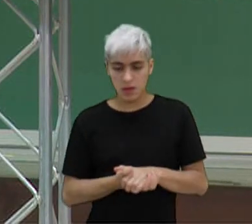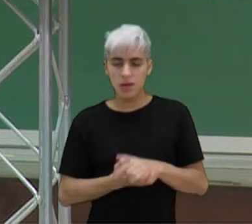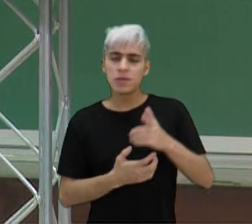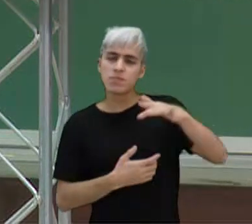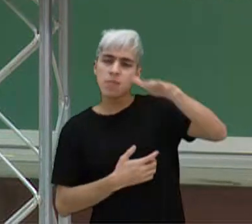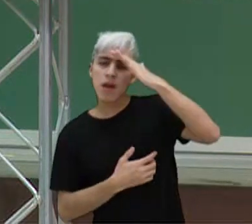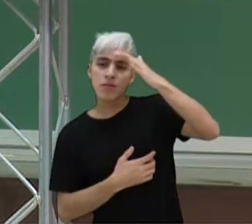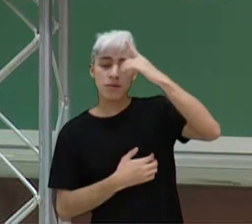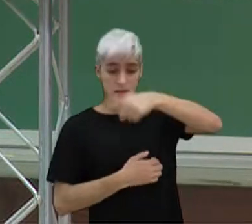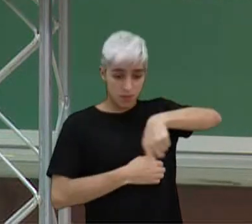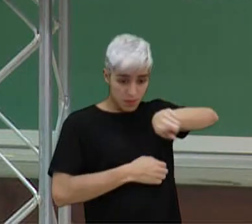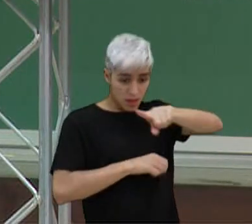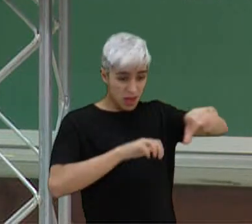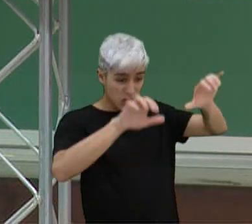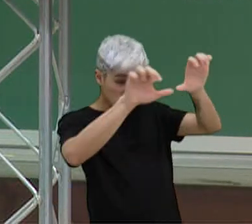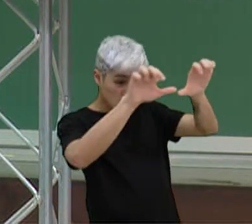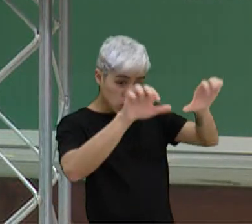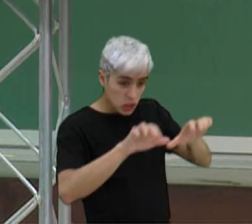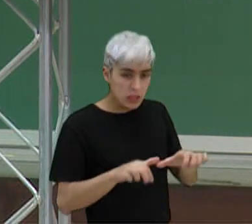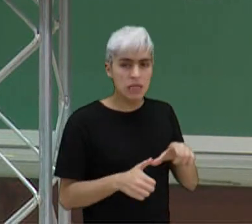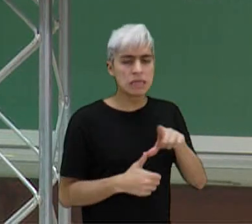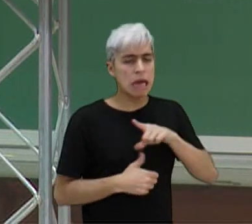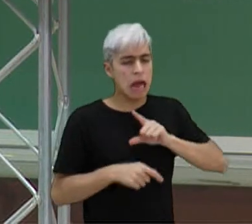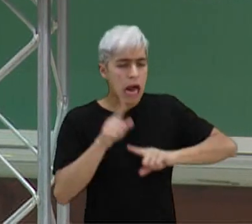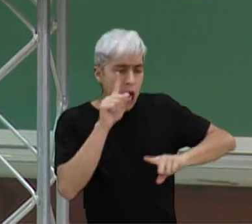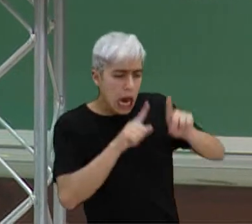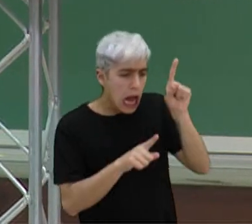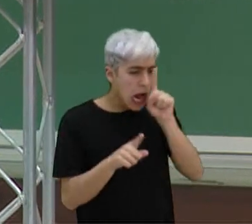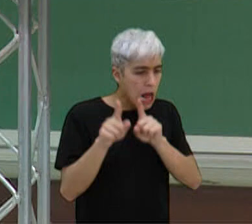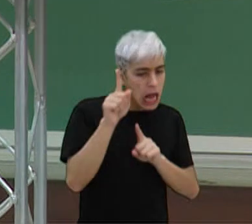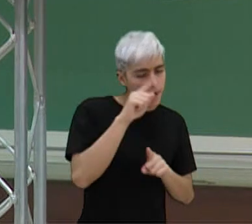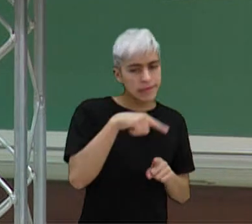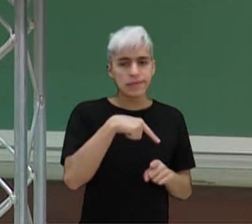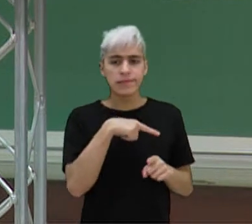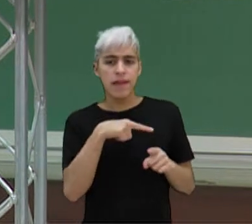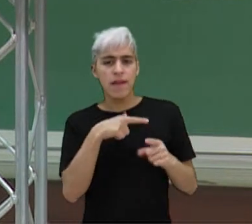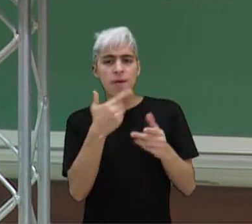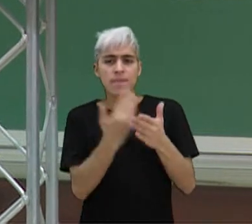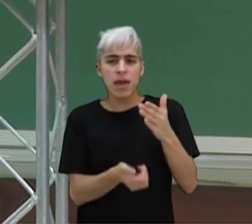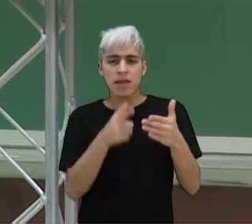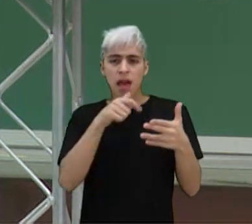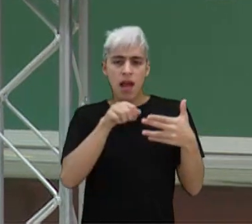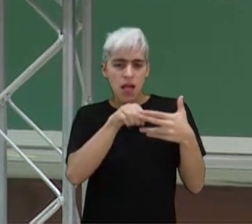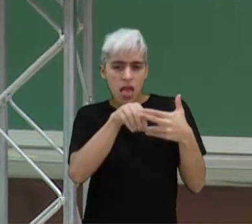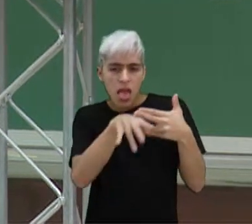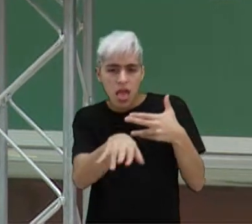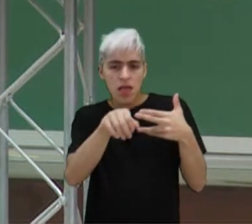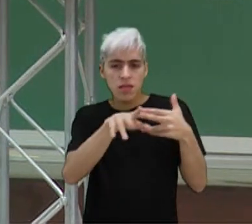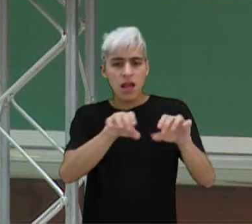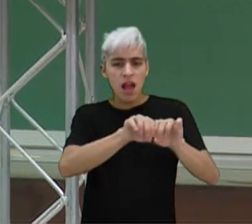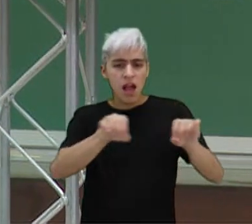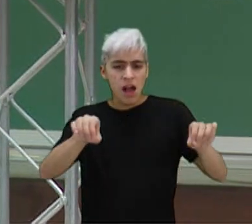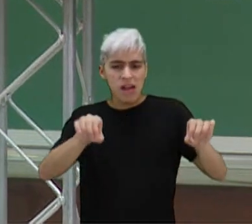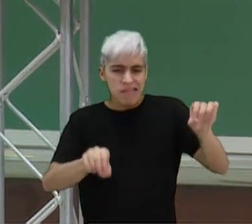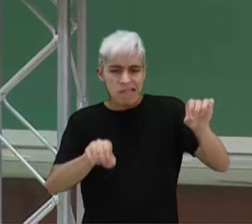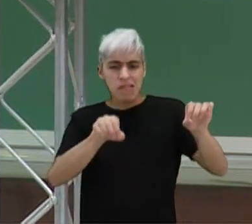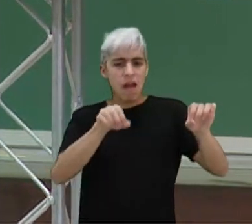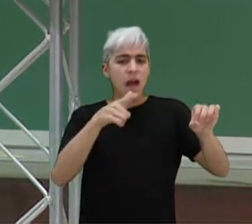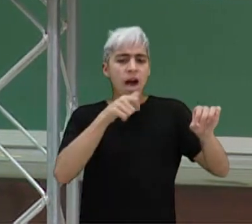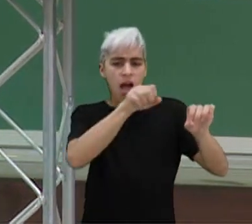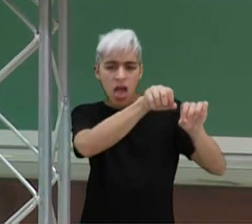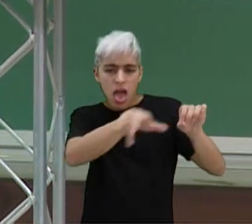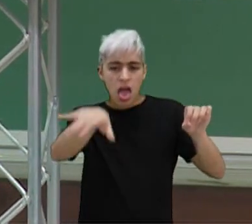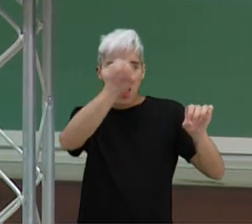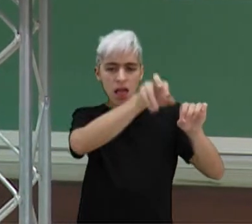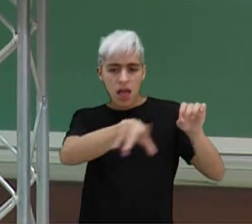exemplo, uma infraestrutura, onde eu tenho falhas nessa infraestrutura, eu tenho vazamentos de água, né, por canos, dutos, então